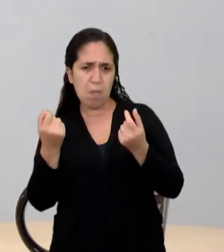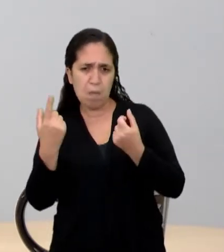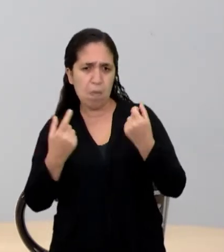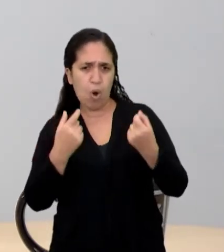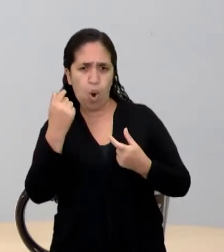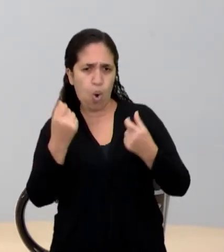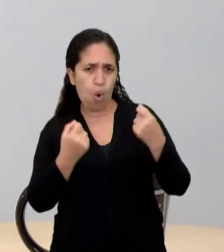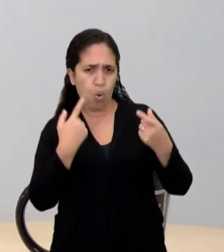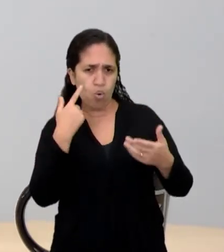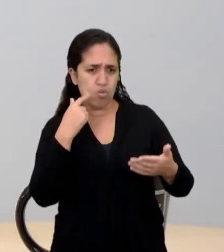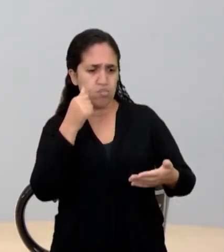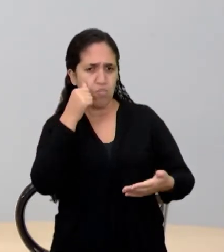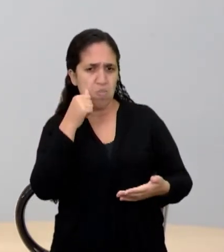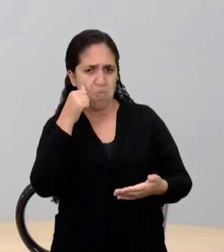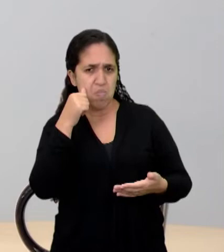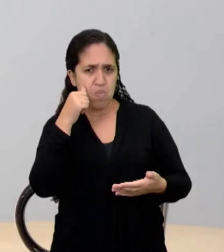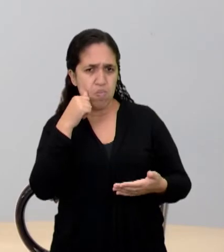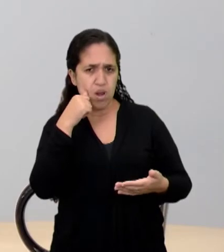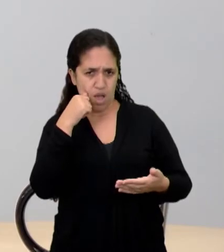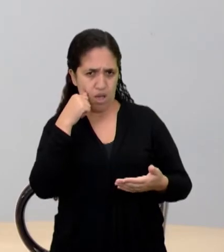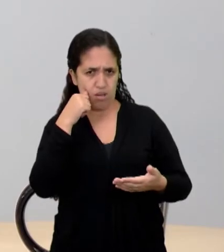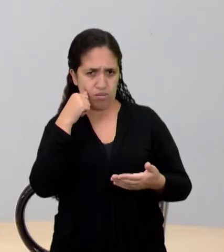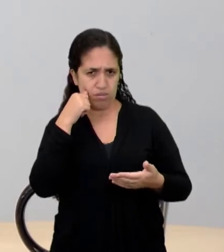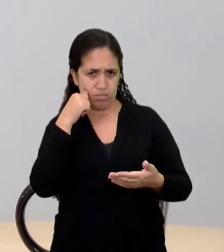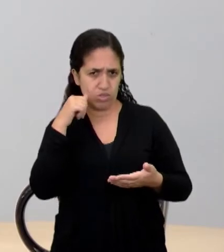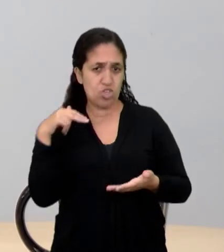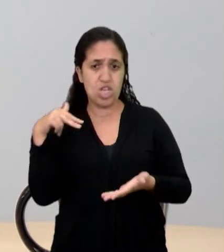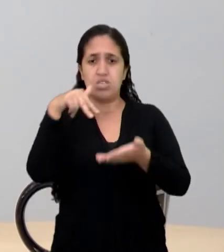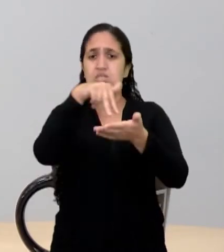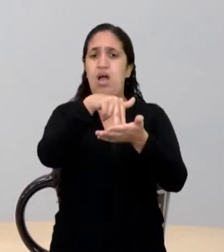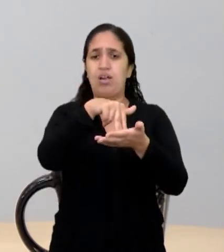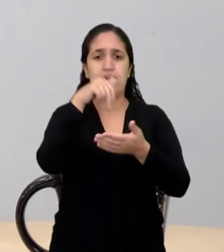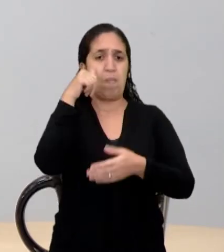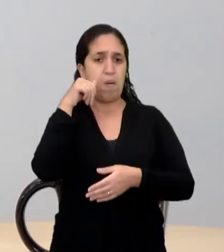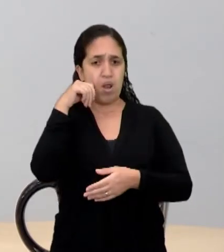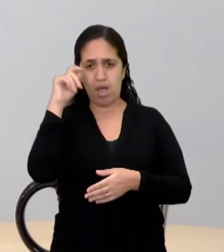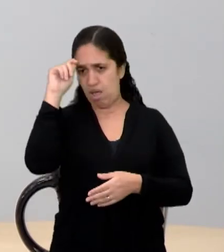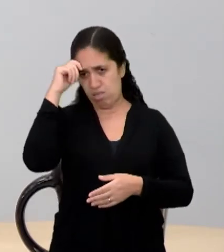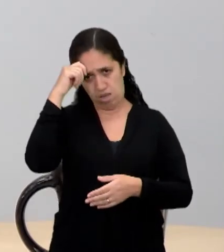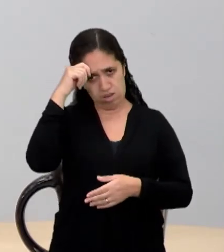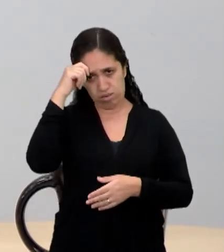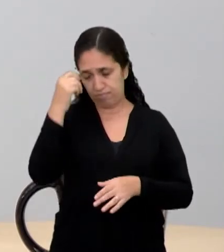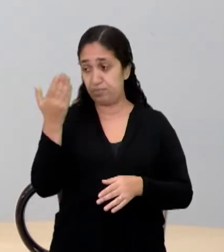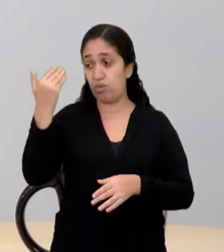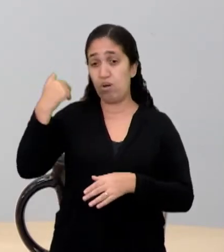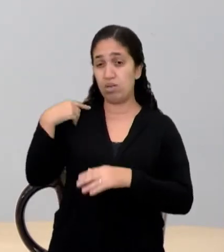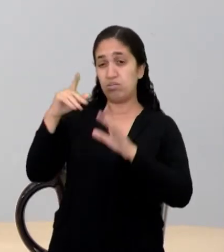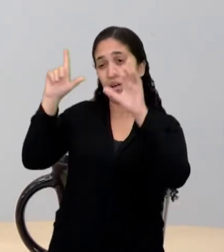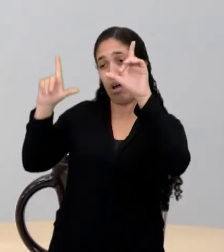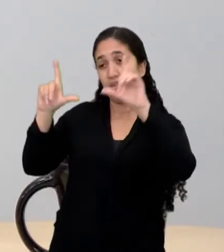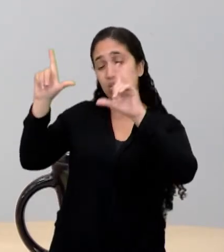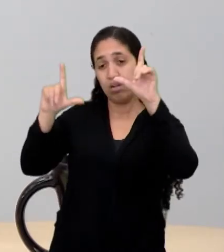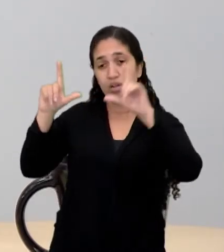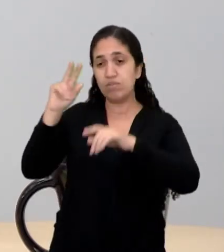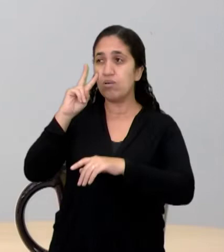jornais, mulheres, né, que se destaquem, principalmente mulheres negras. Quando assistia à televisão, os programas de TV sempre apareceram